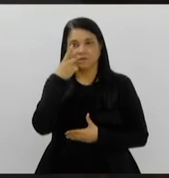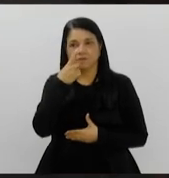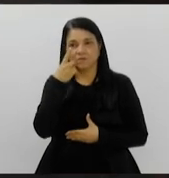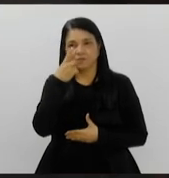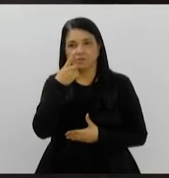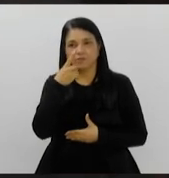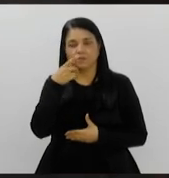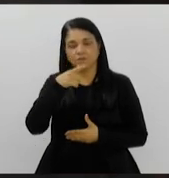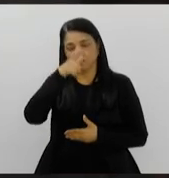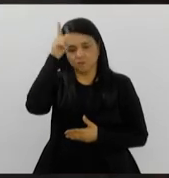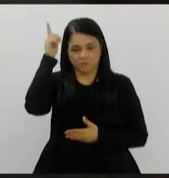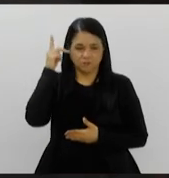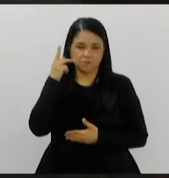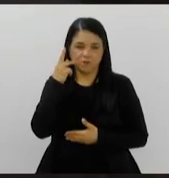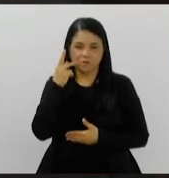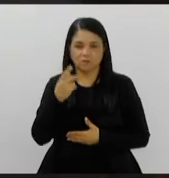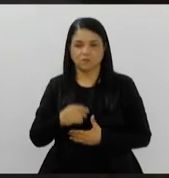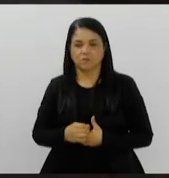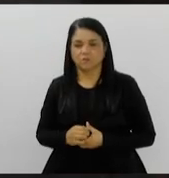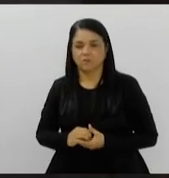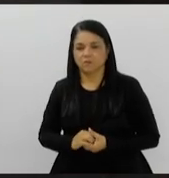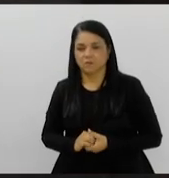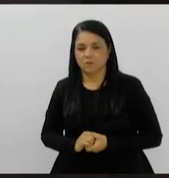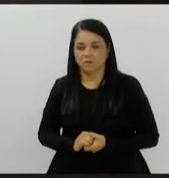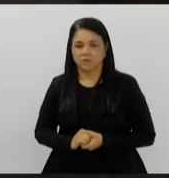deputado Luiz Paulo.